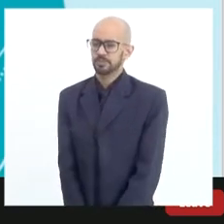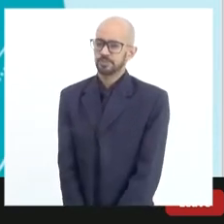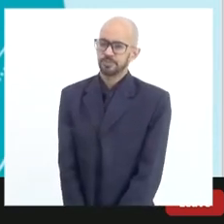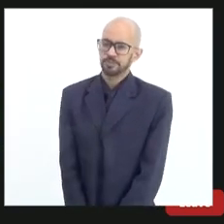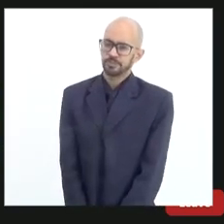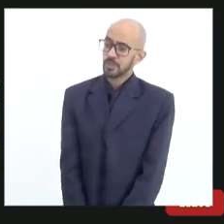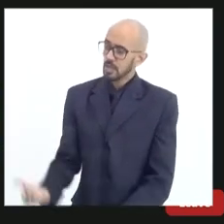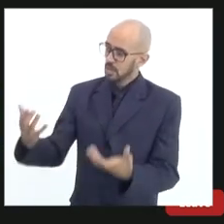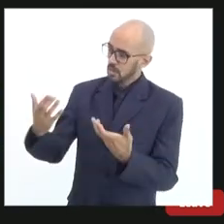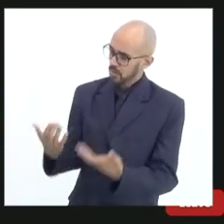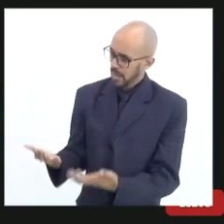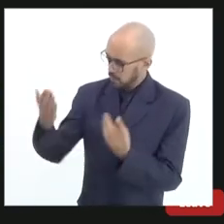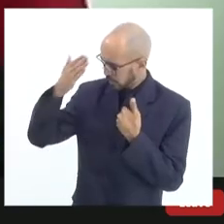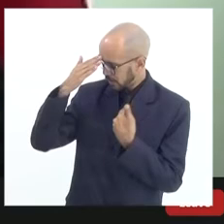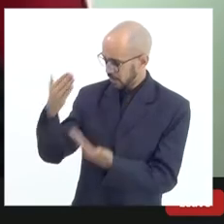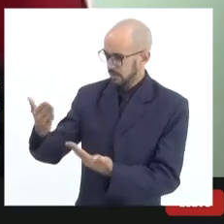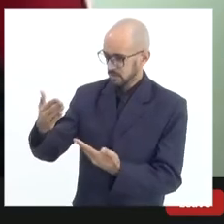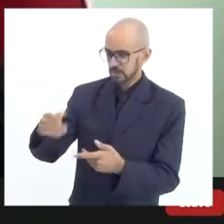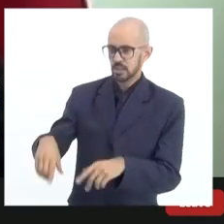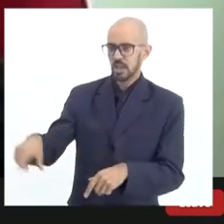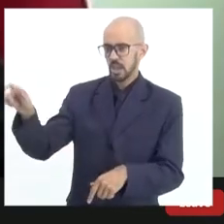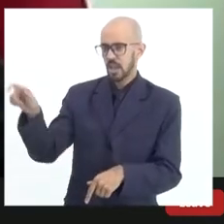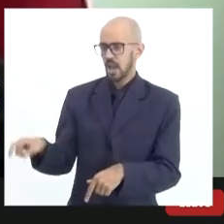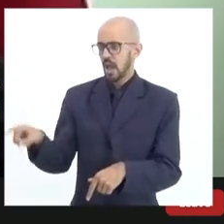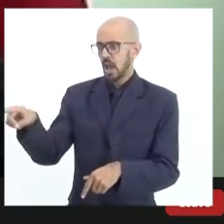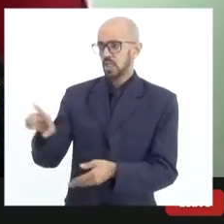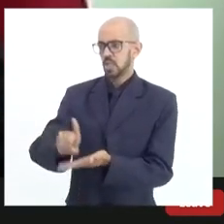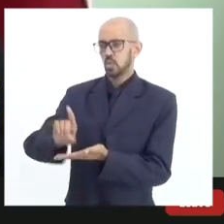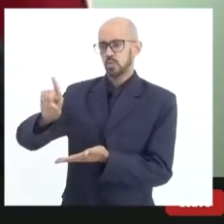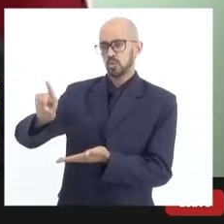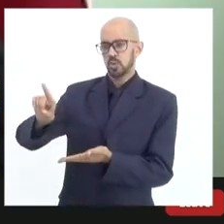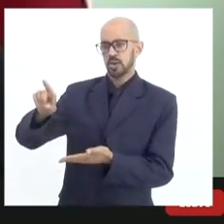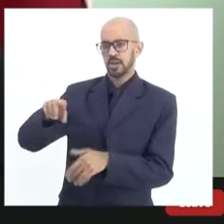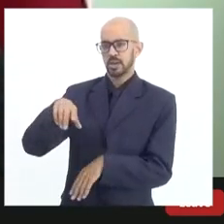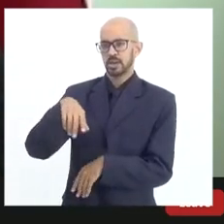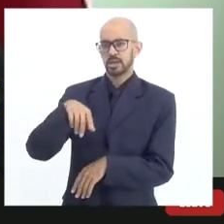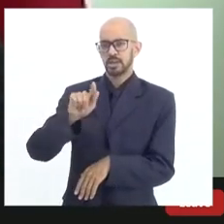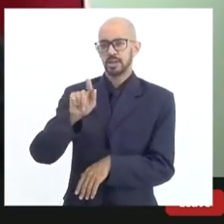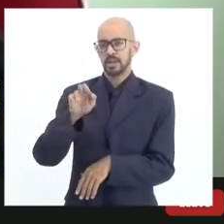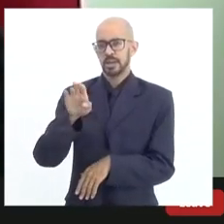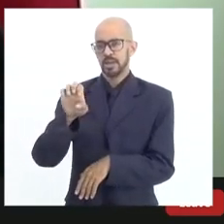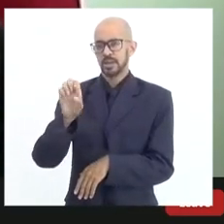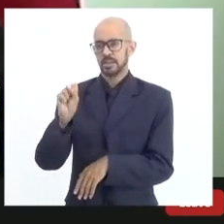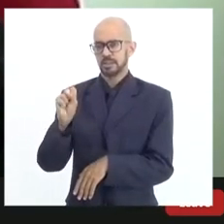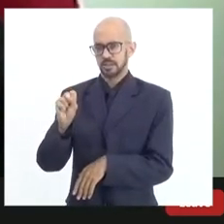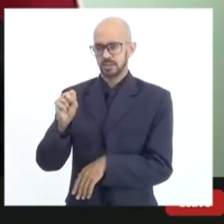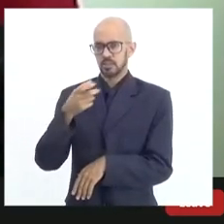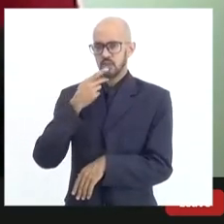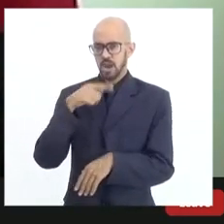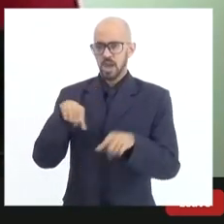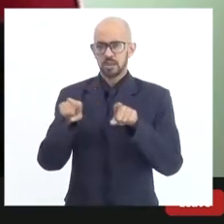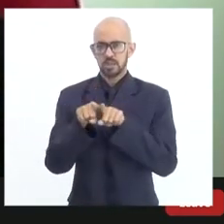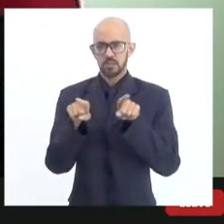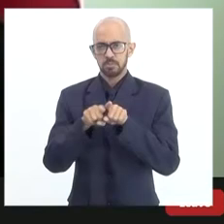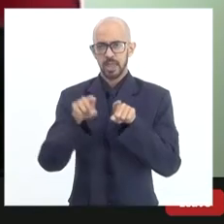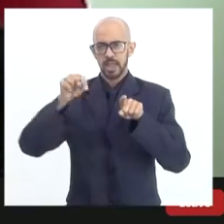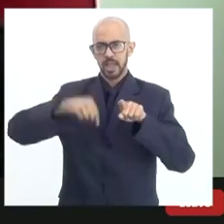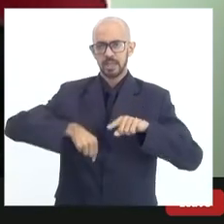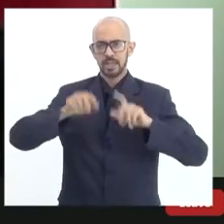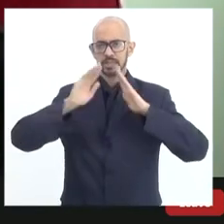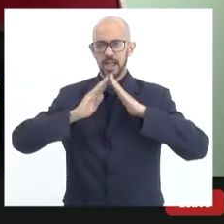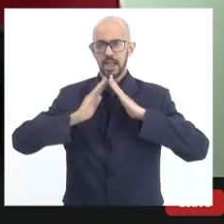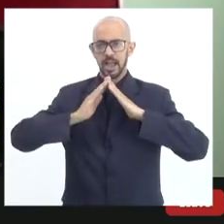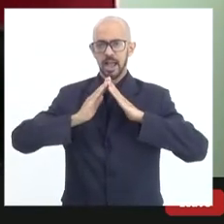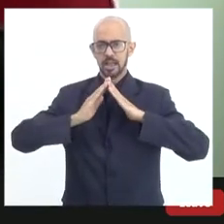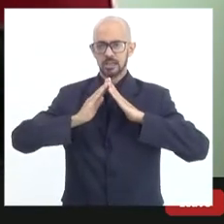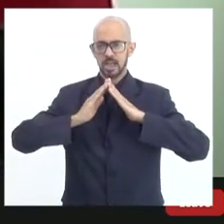Eu quero agradecer aqui a doutora Estela Guedes Caputo e dizer, doutora Estela, que essa casa é uma casa plural e